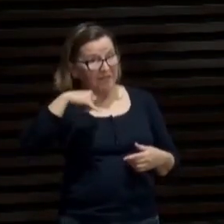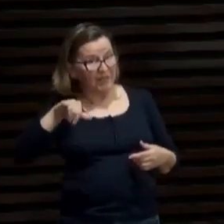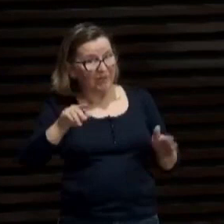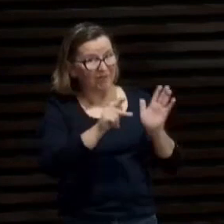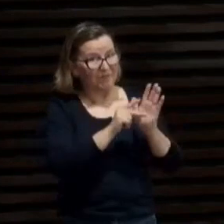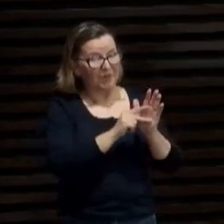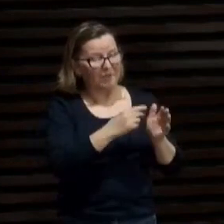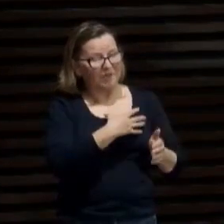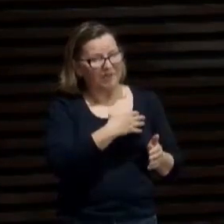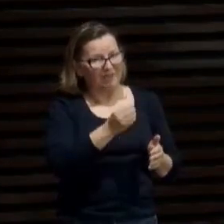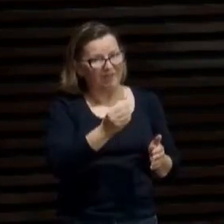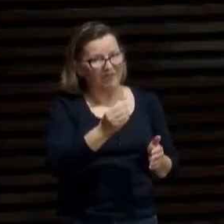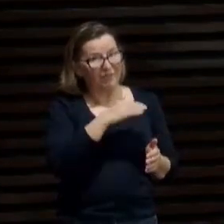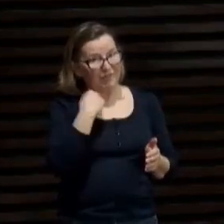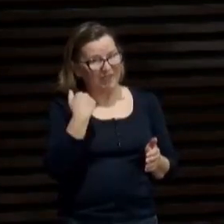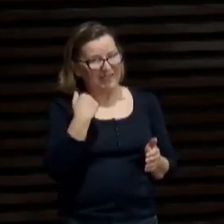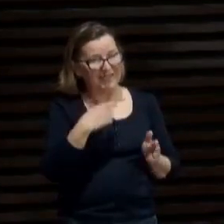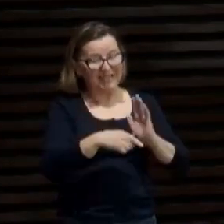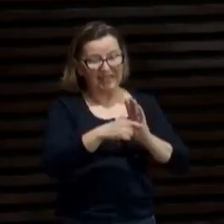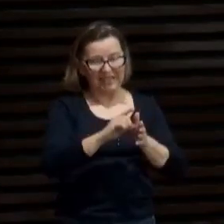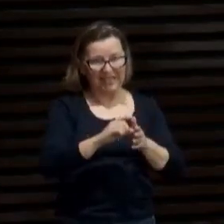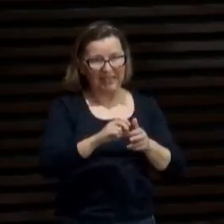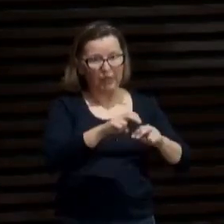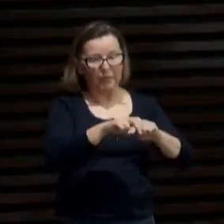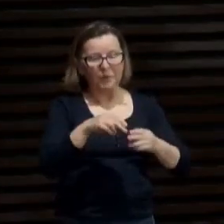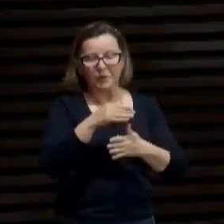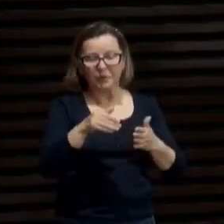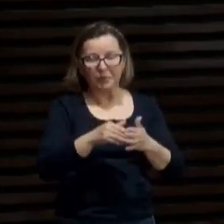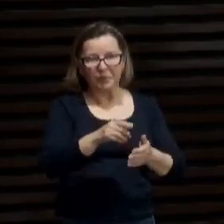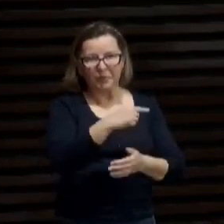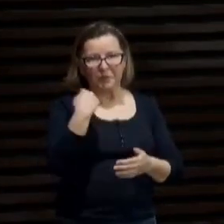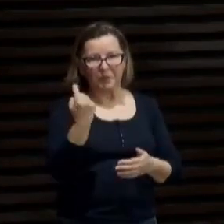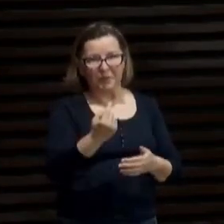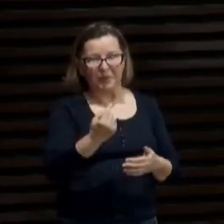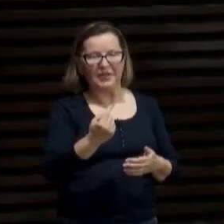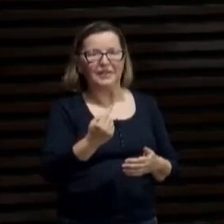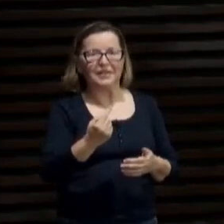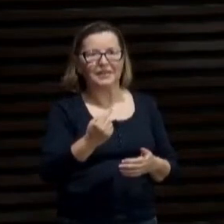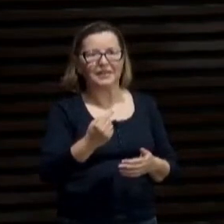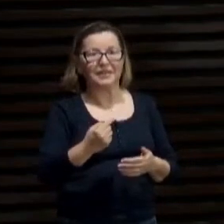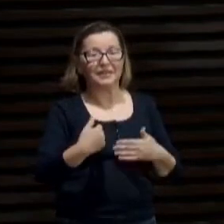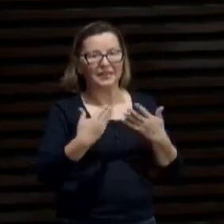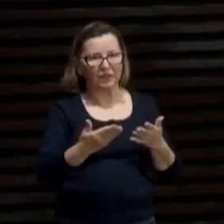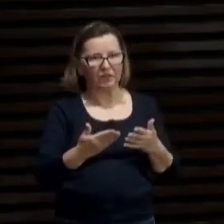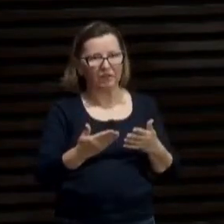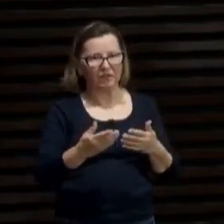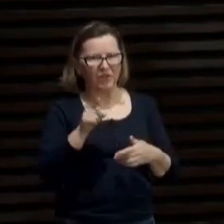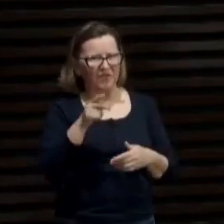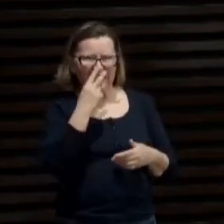próprio filho, antes por todos nós o entregou, porventura não nos